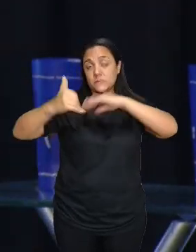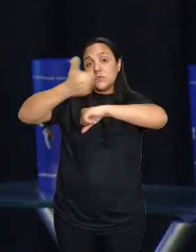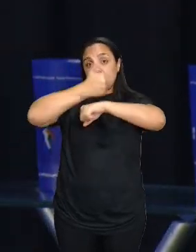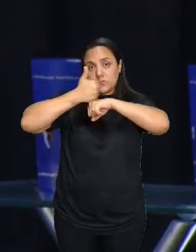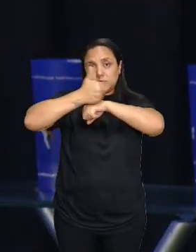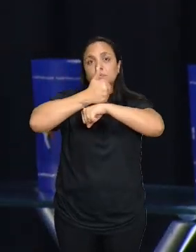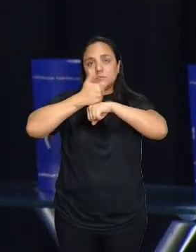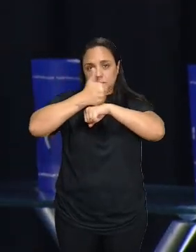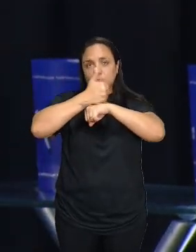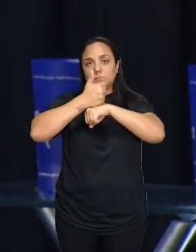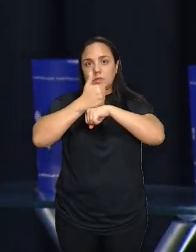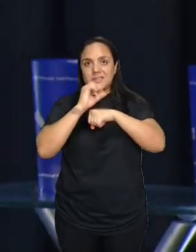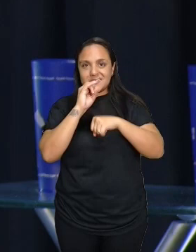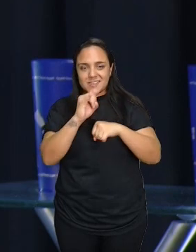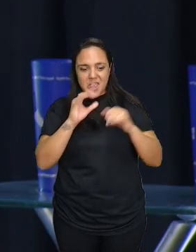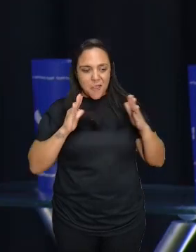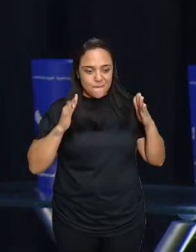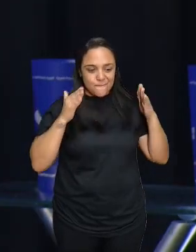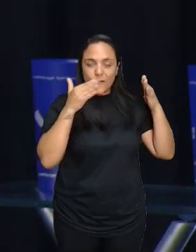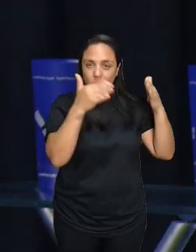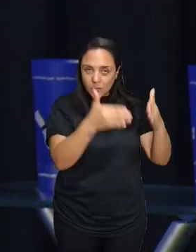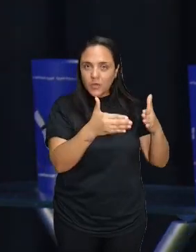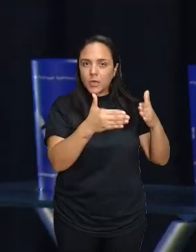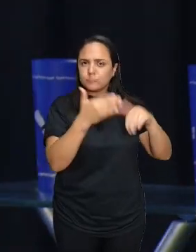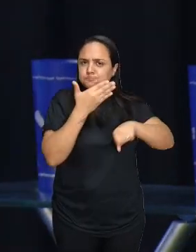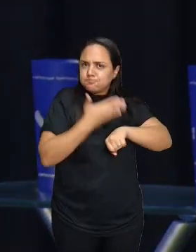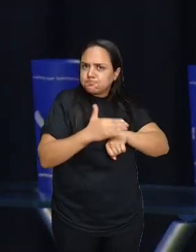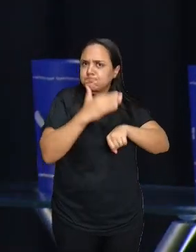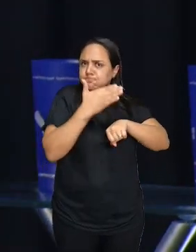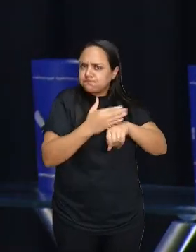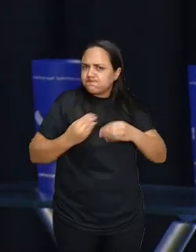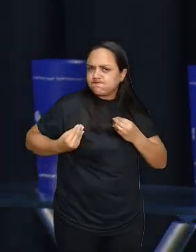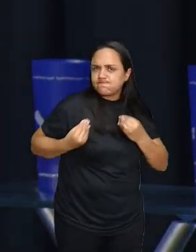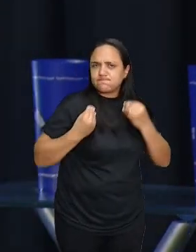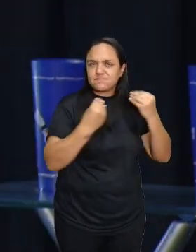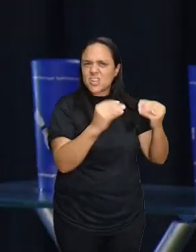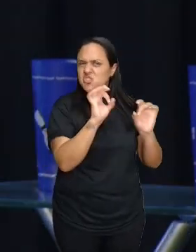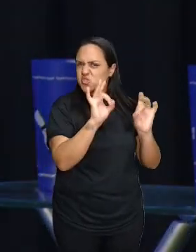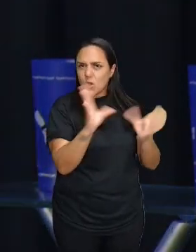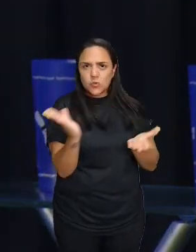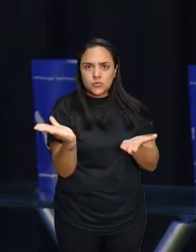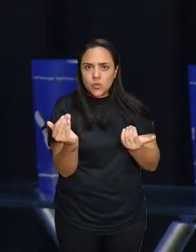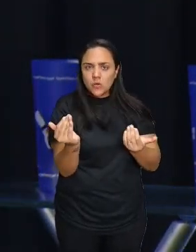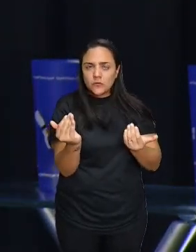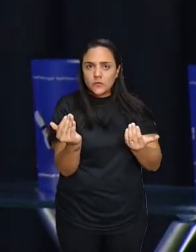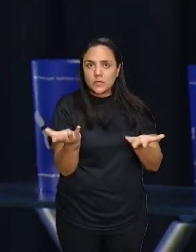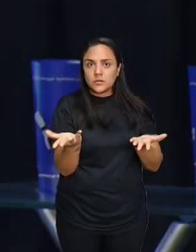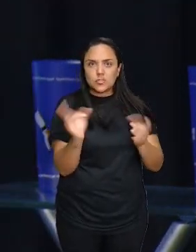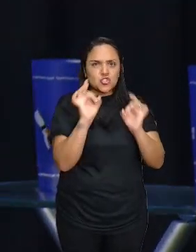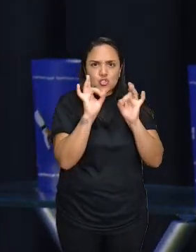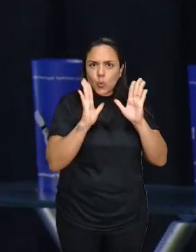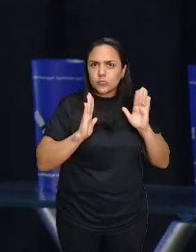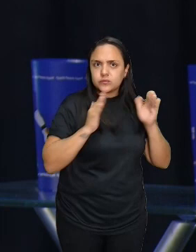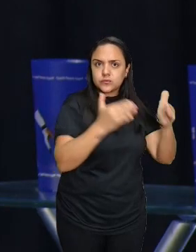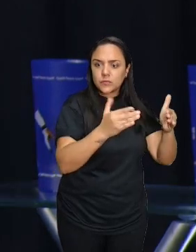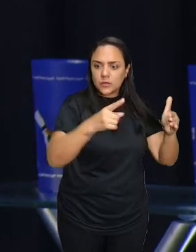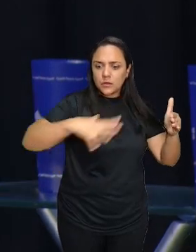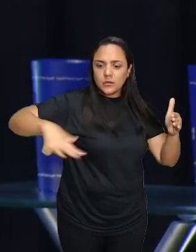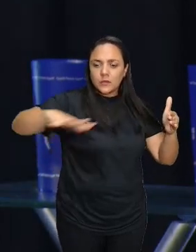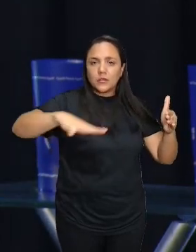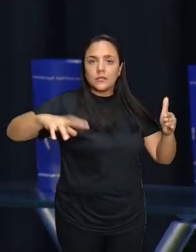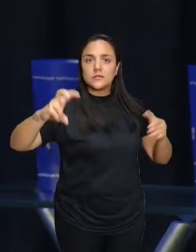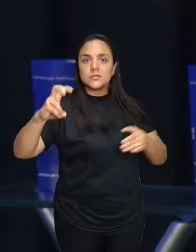gente foca em capacitação de tecnologia só nos jovens, e essa população 50 mais é a que mais está